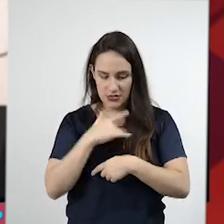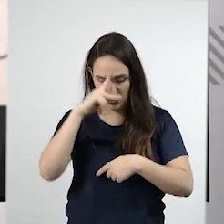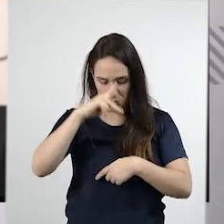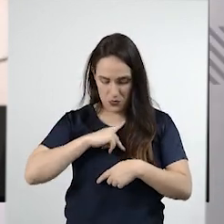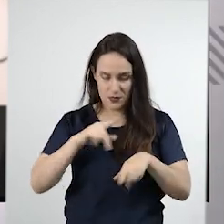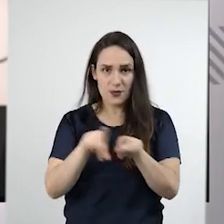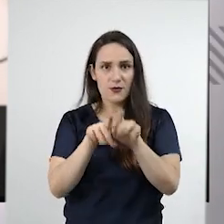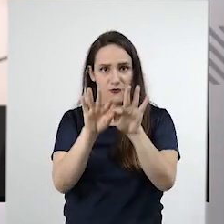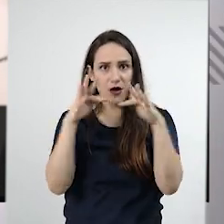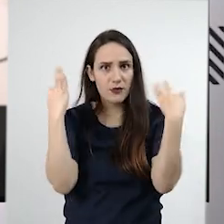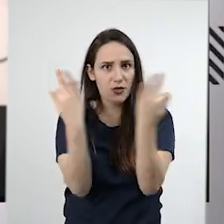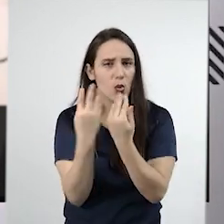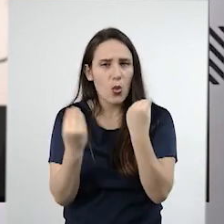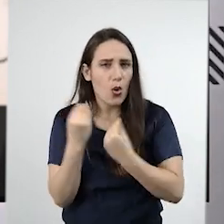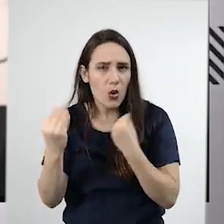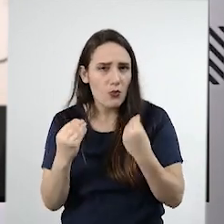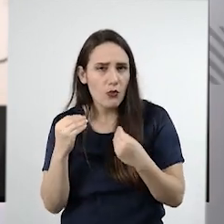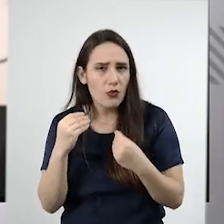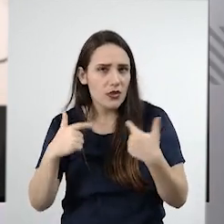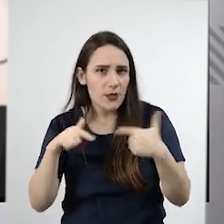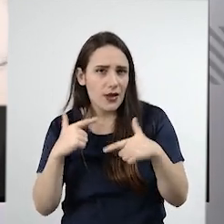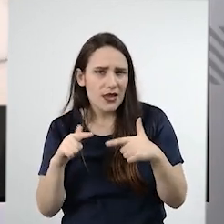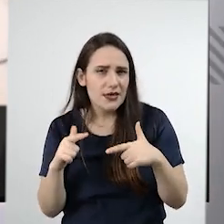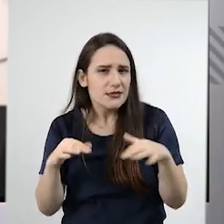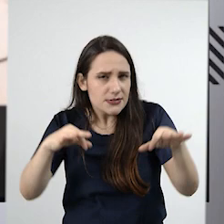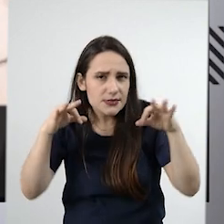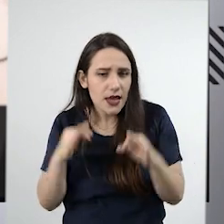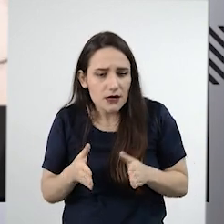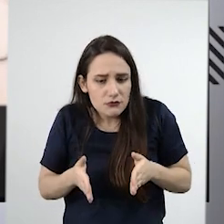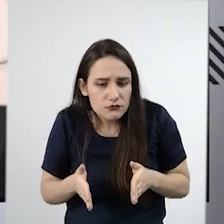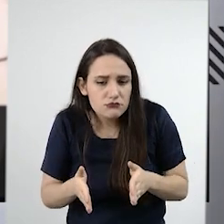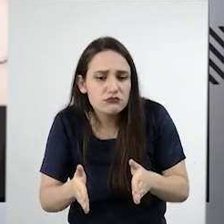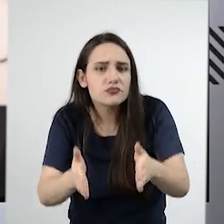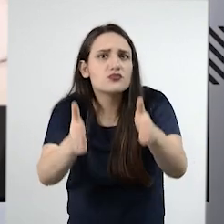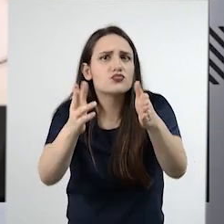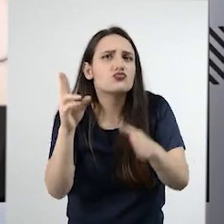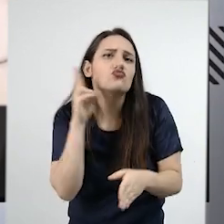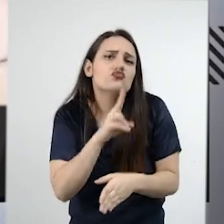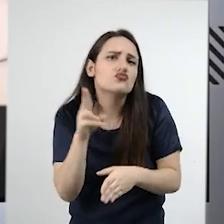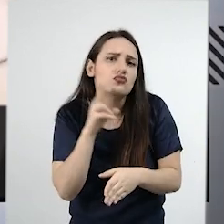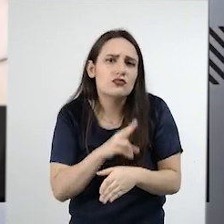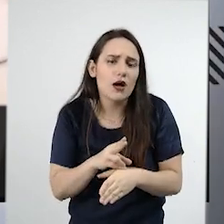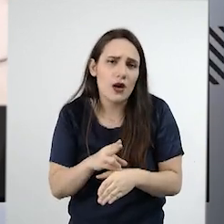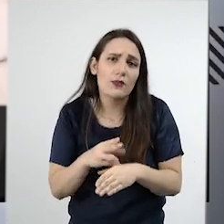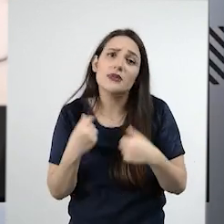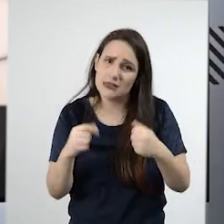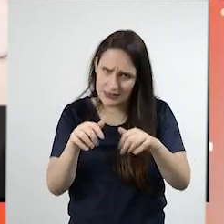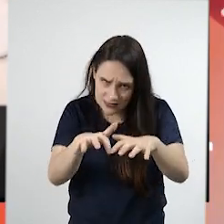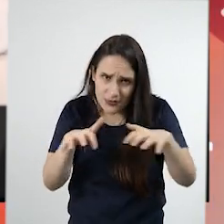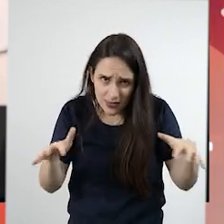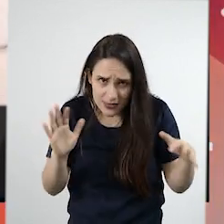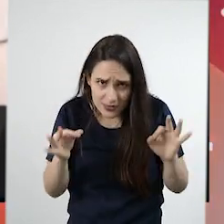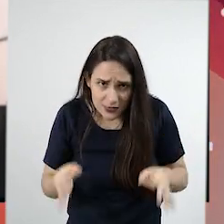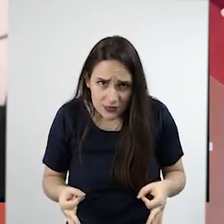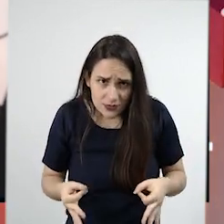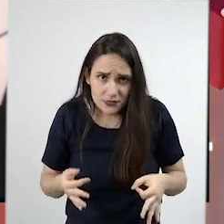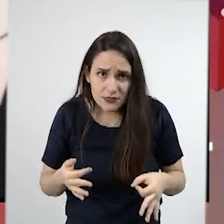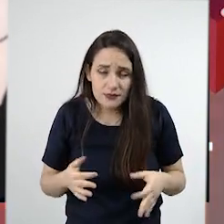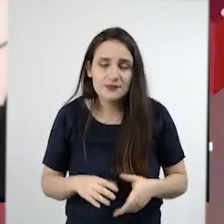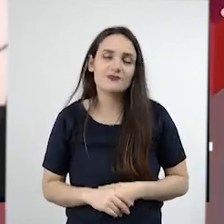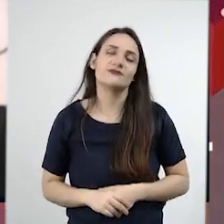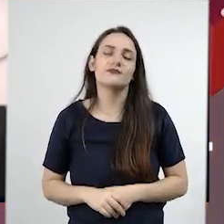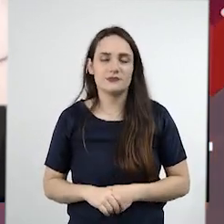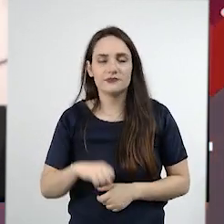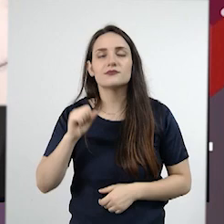tenham um andamento assim normal nas nossas vidas. É importante saber separar também, né? Sim,